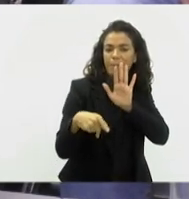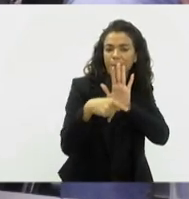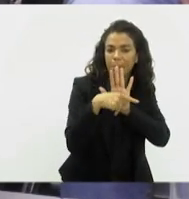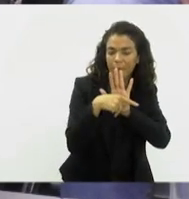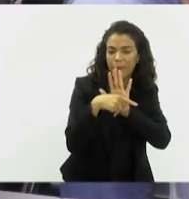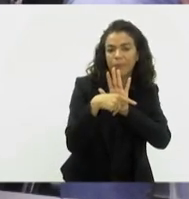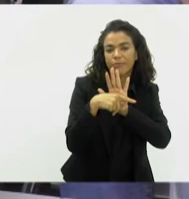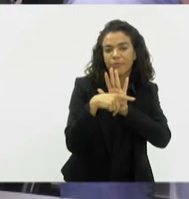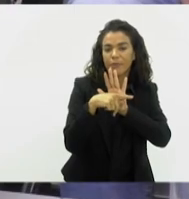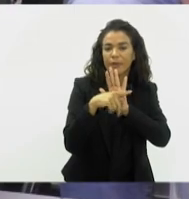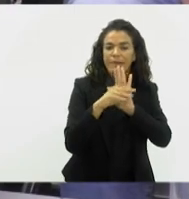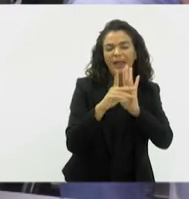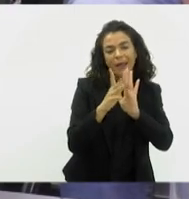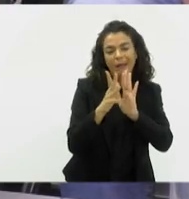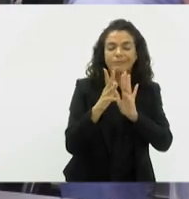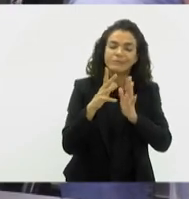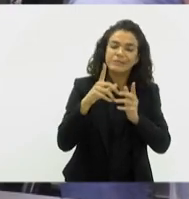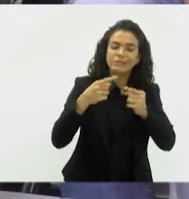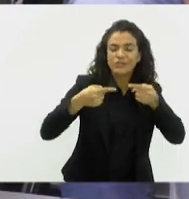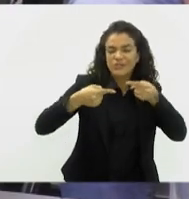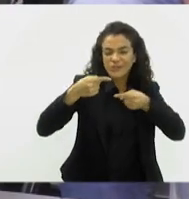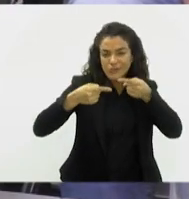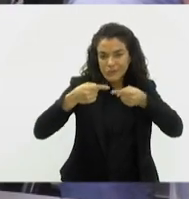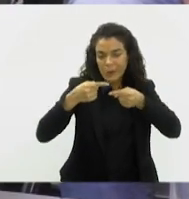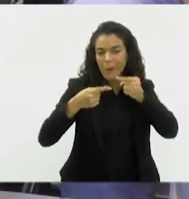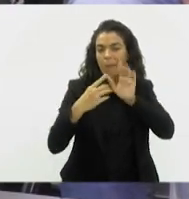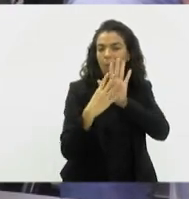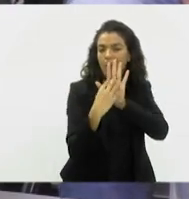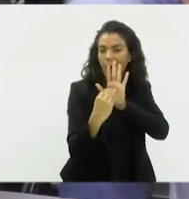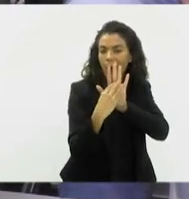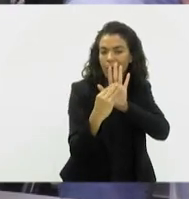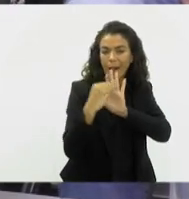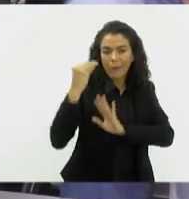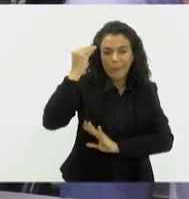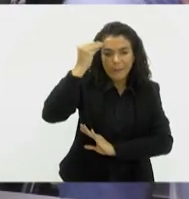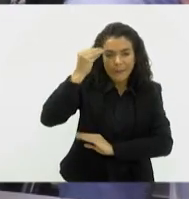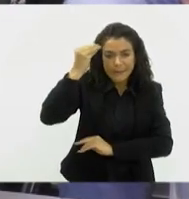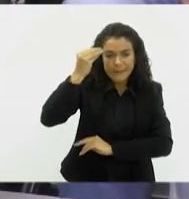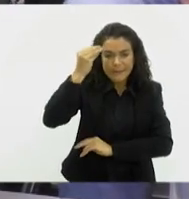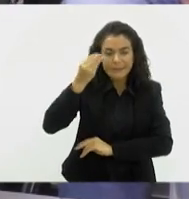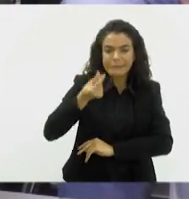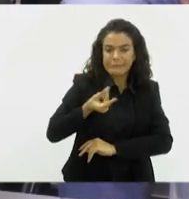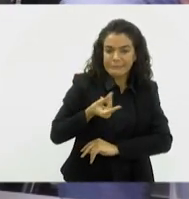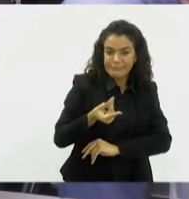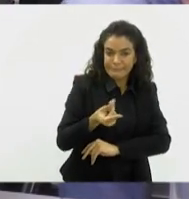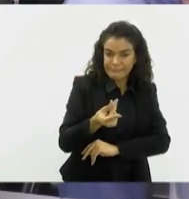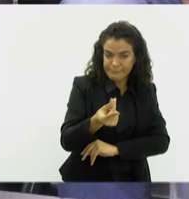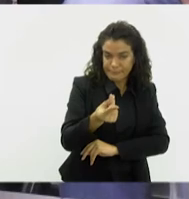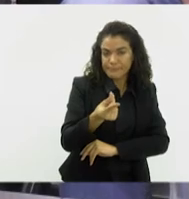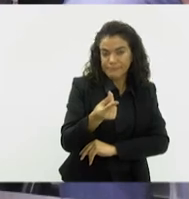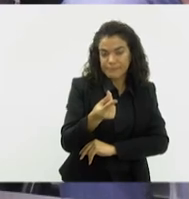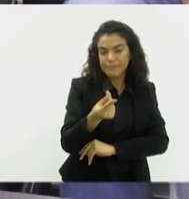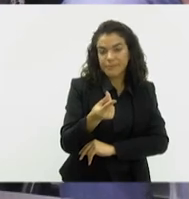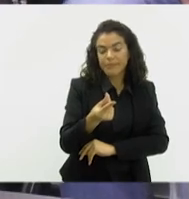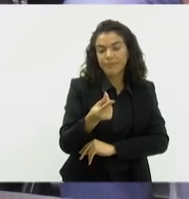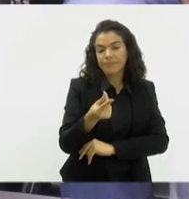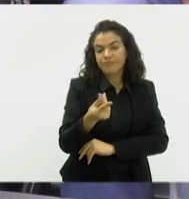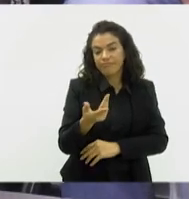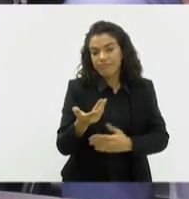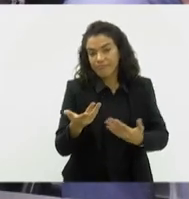que está num processo aí de discussão, que são os modelos de hospitais psiquiátricos de longa permanência.